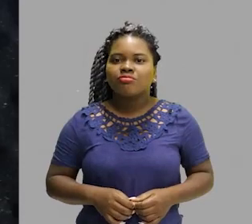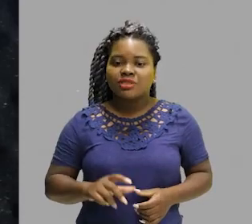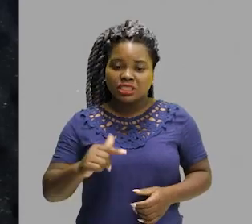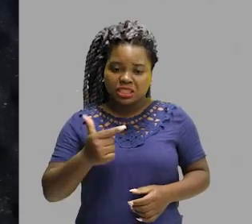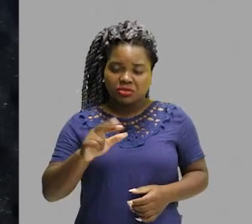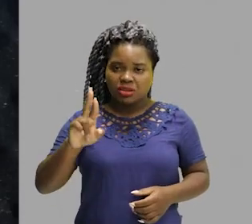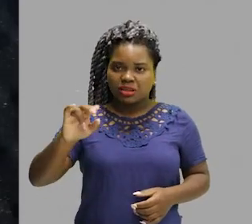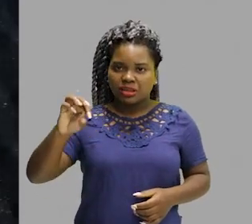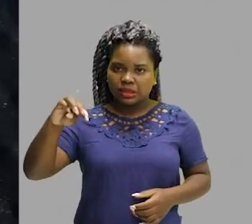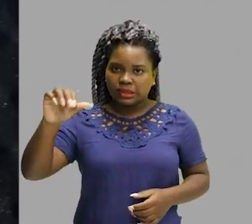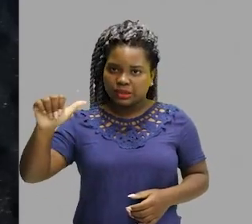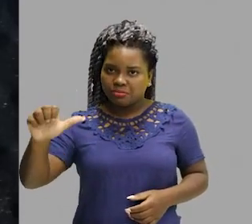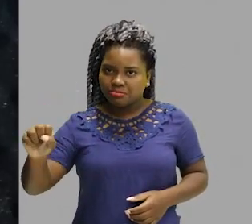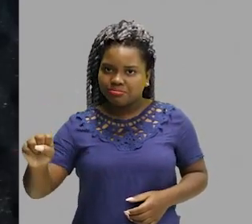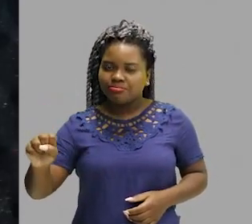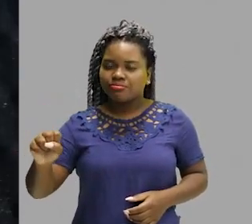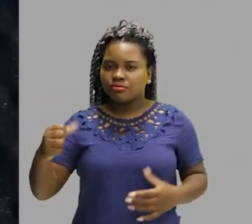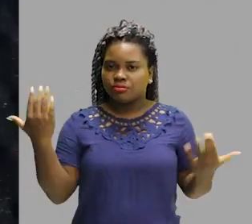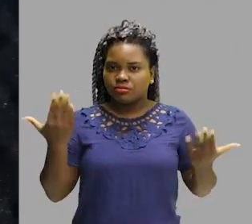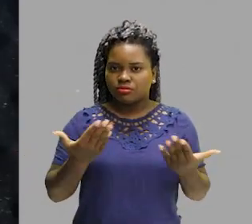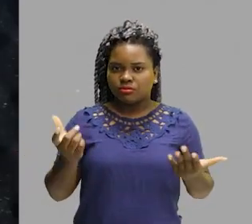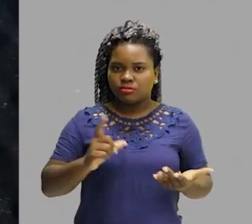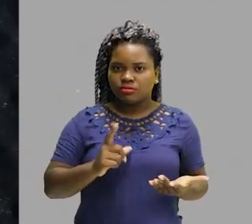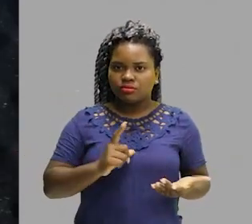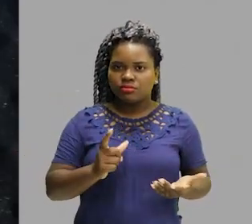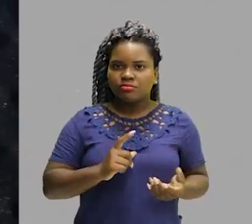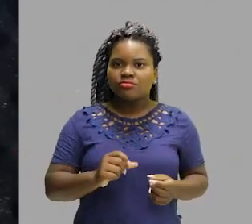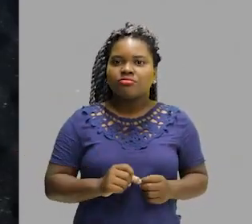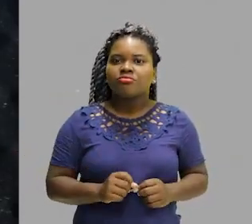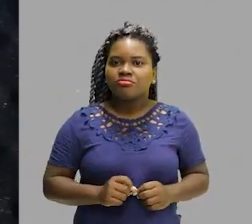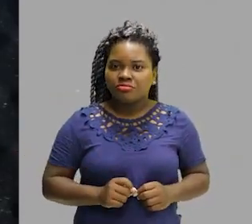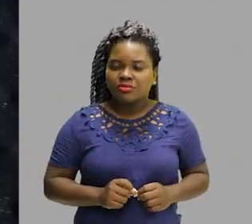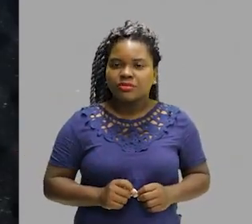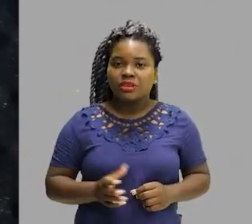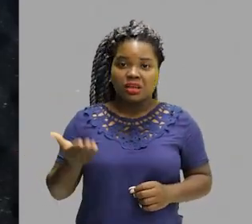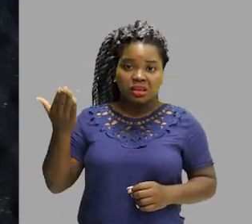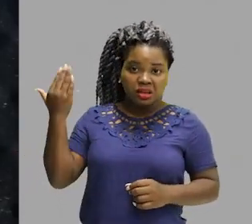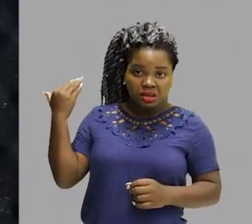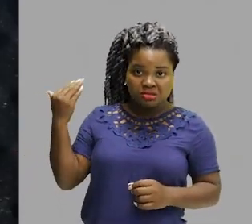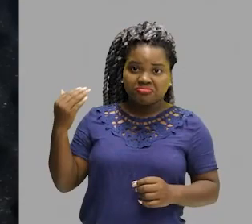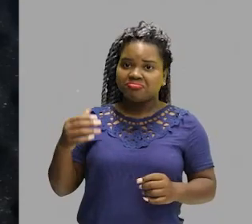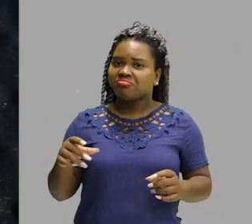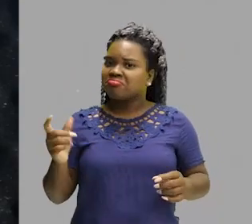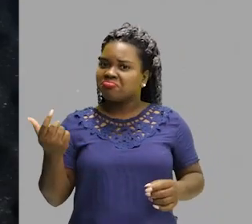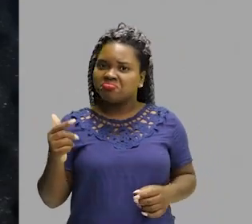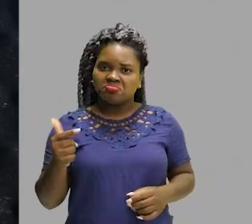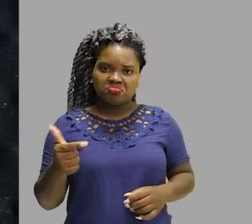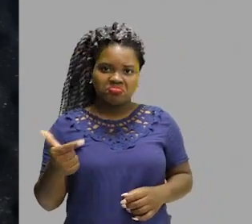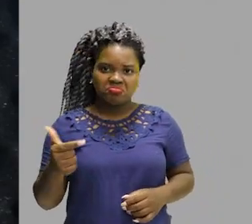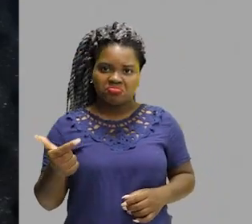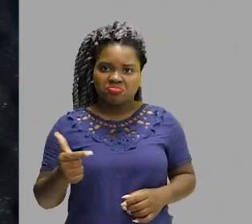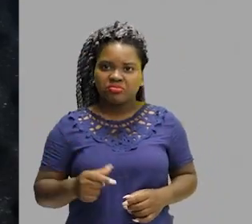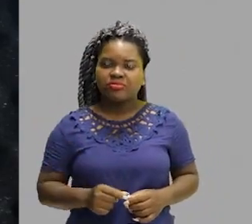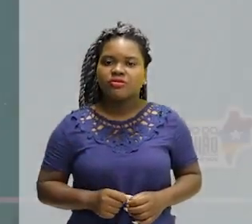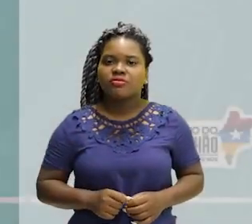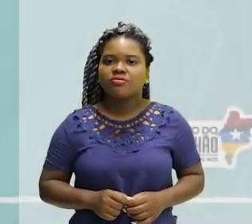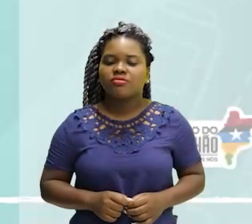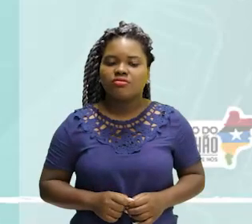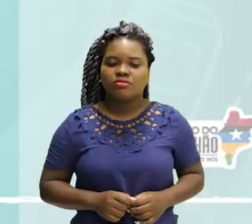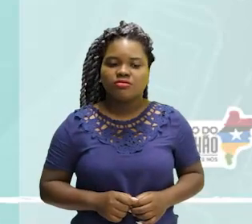rimas presentes. Hoje em dia nós temos isso. Nessa época, não, você não via nenhuma produção poética sem as